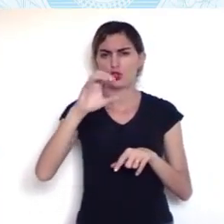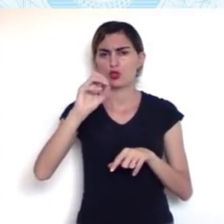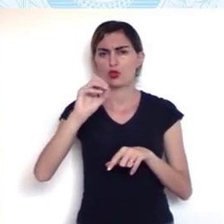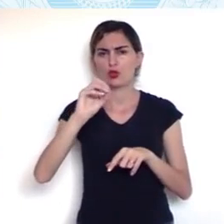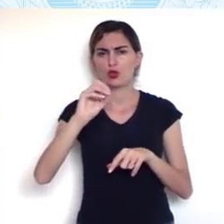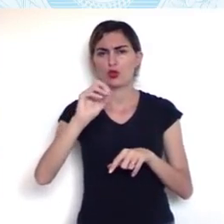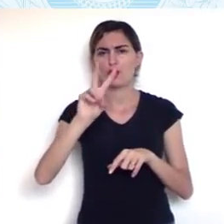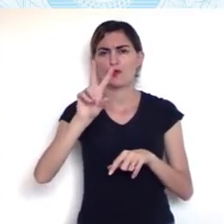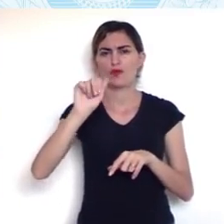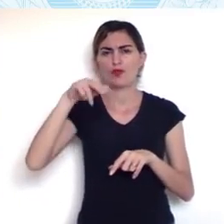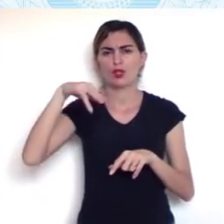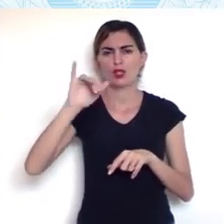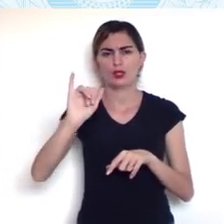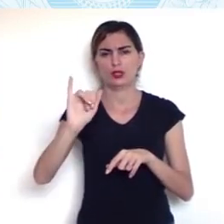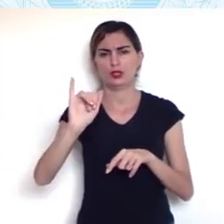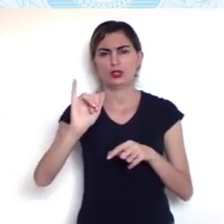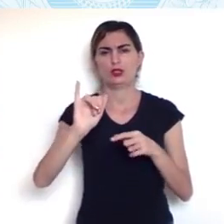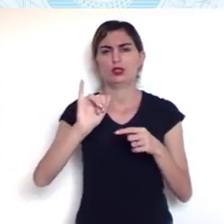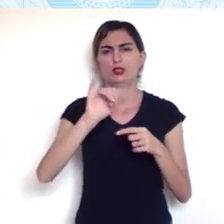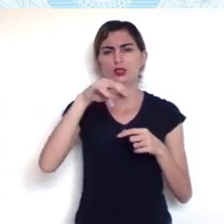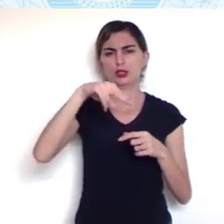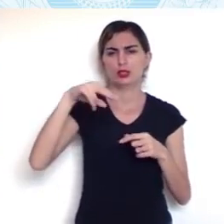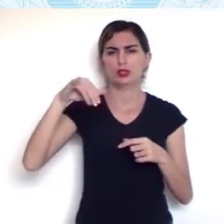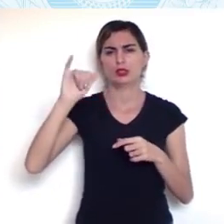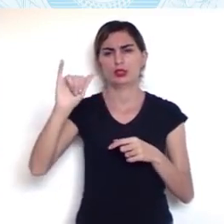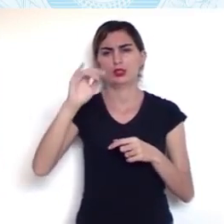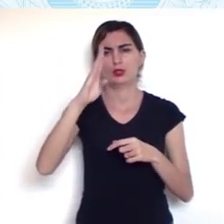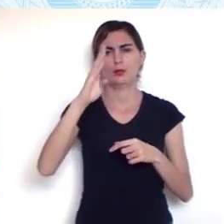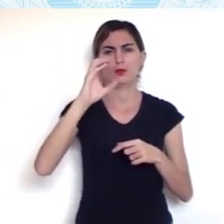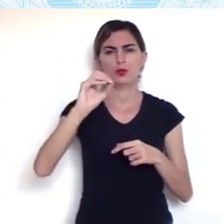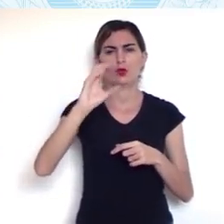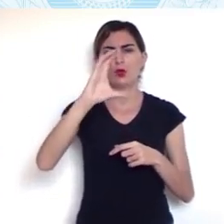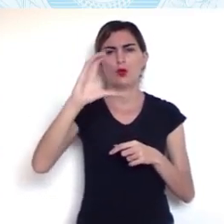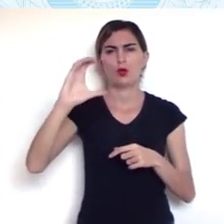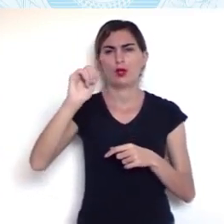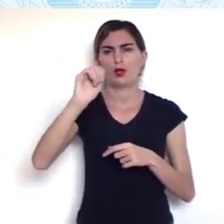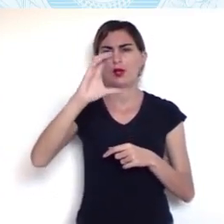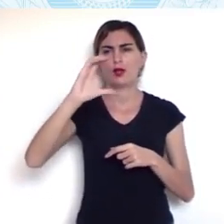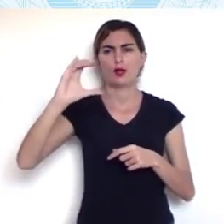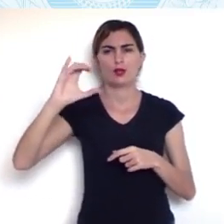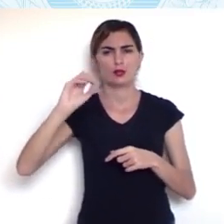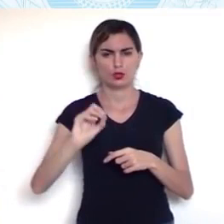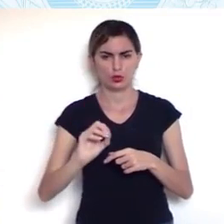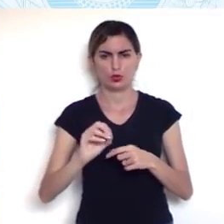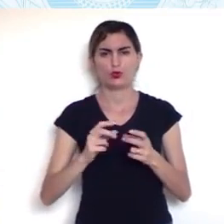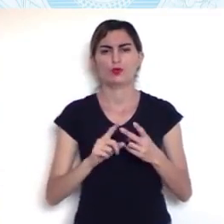Giovanni Boccaccio, com a grande obra Decameron.